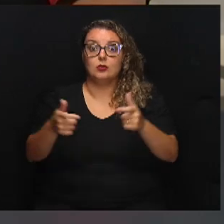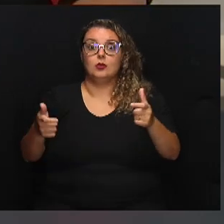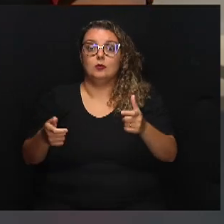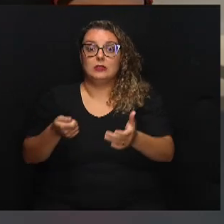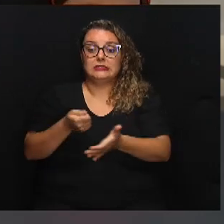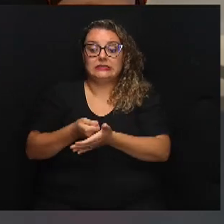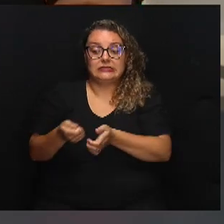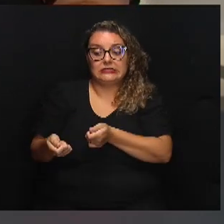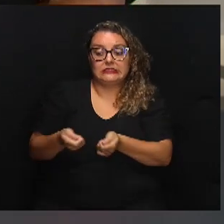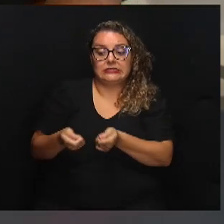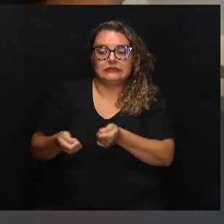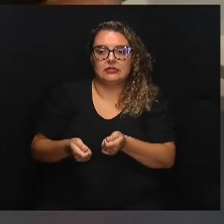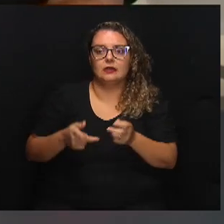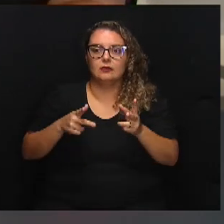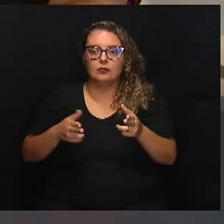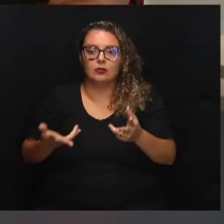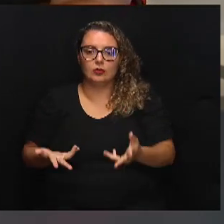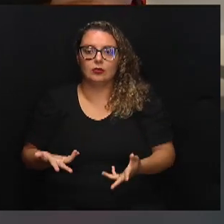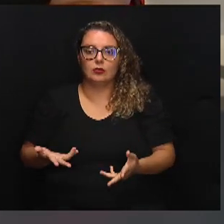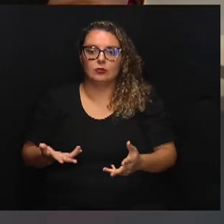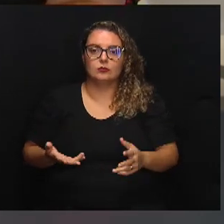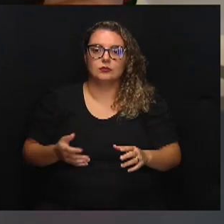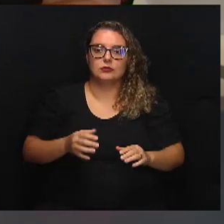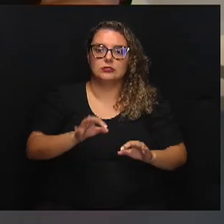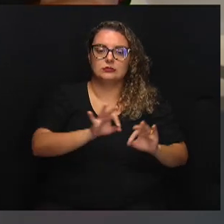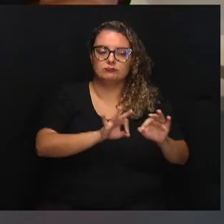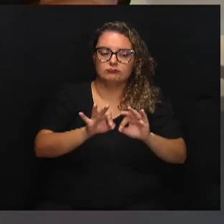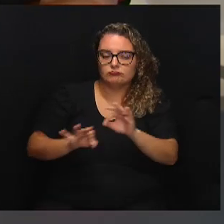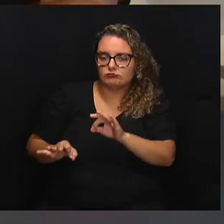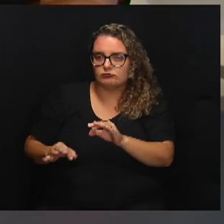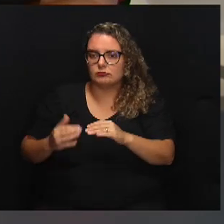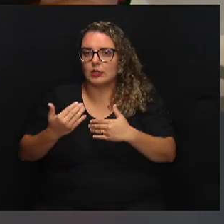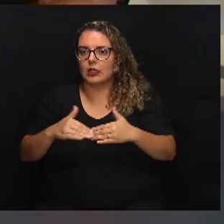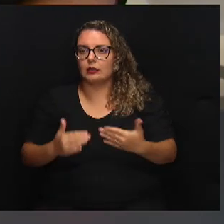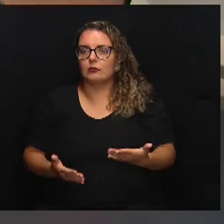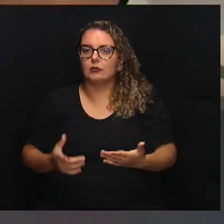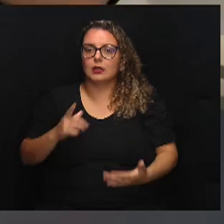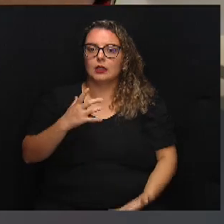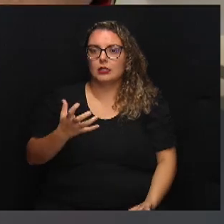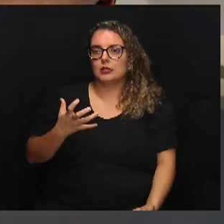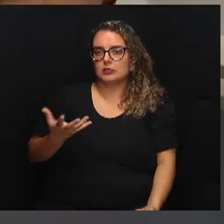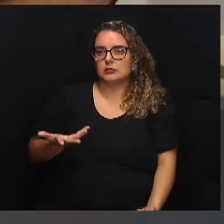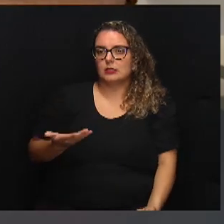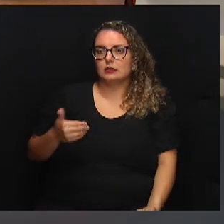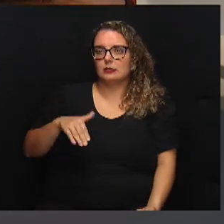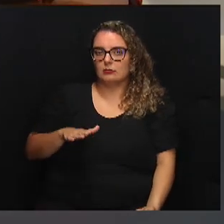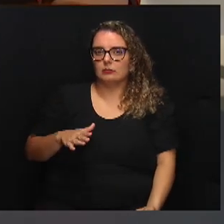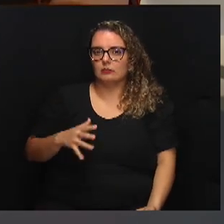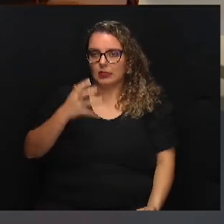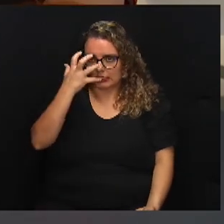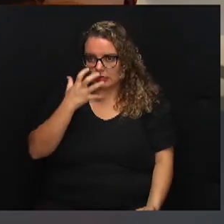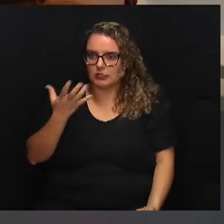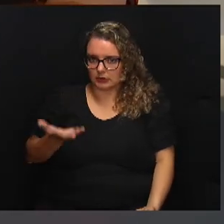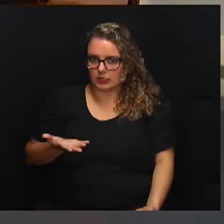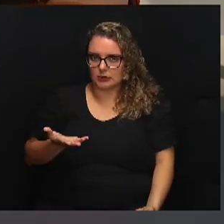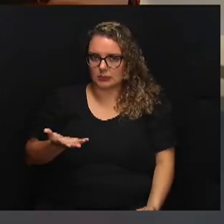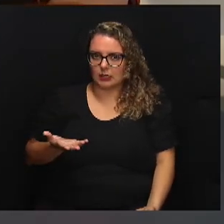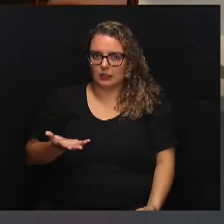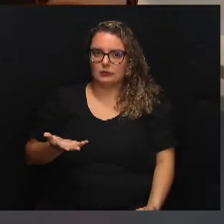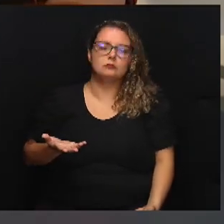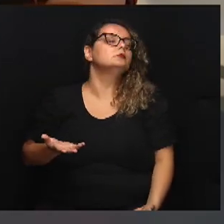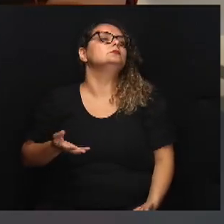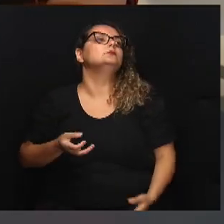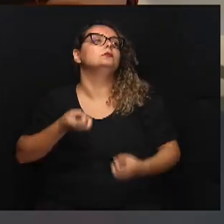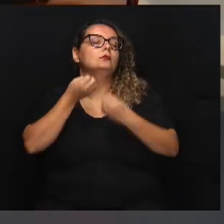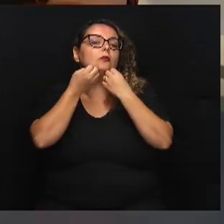rigidez. Como se os elaboradores da prova quisessem se tornar mais levados a sério, digamos assim. Boa,